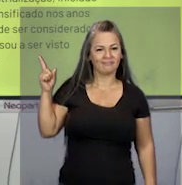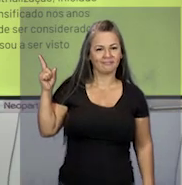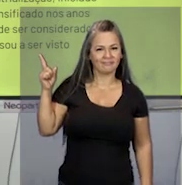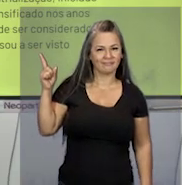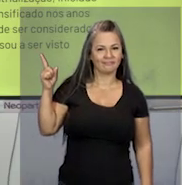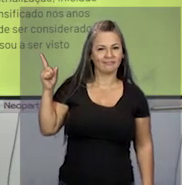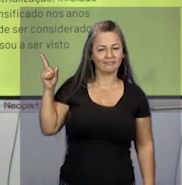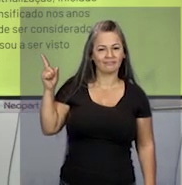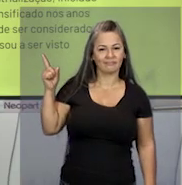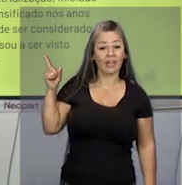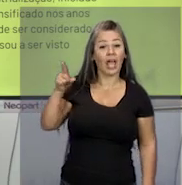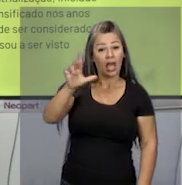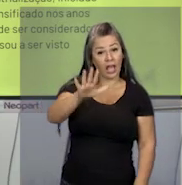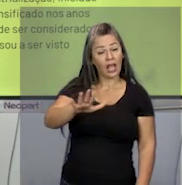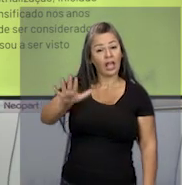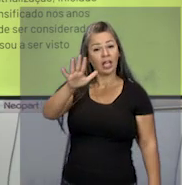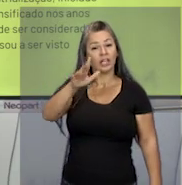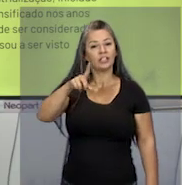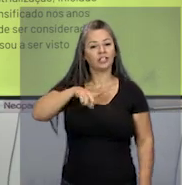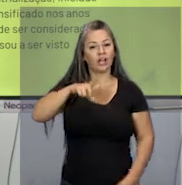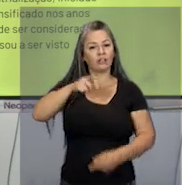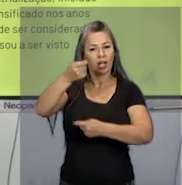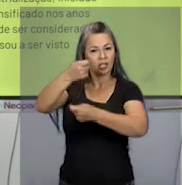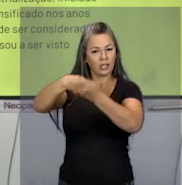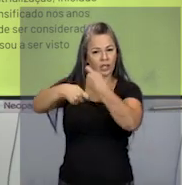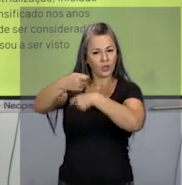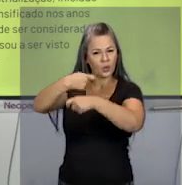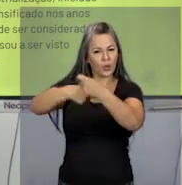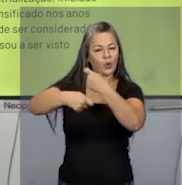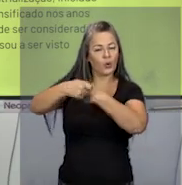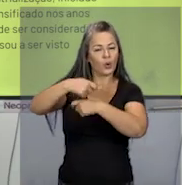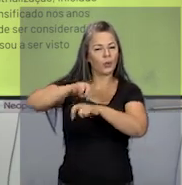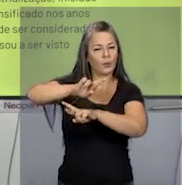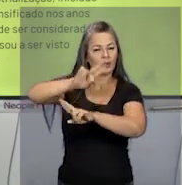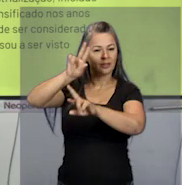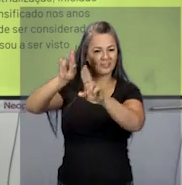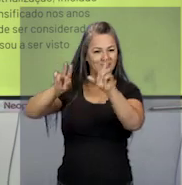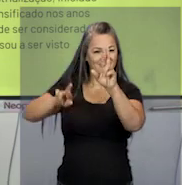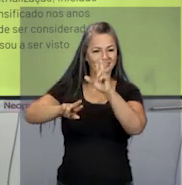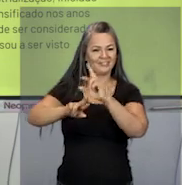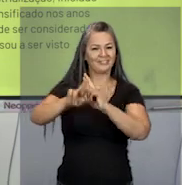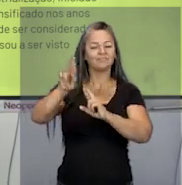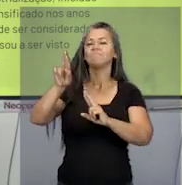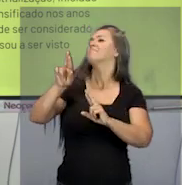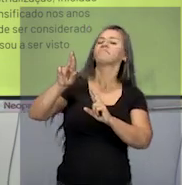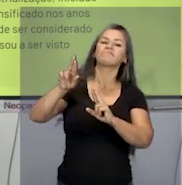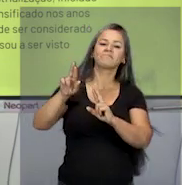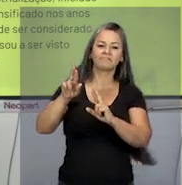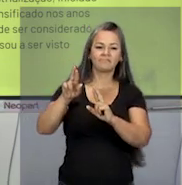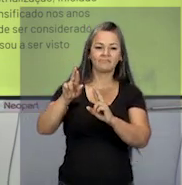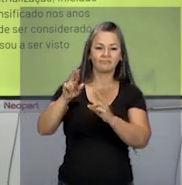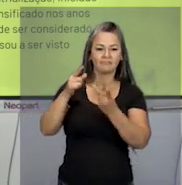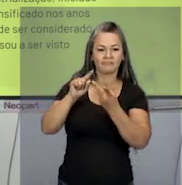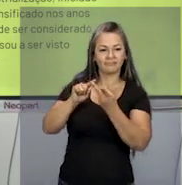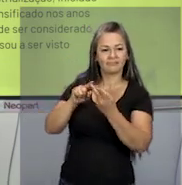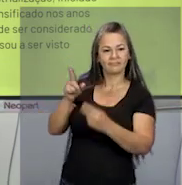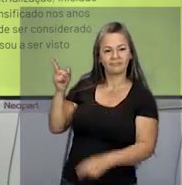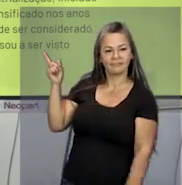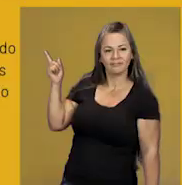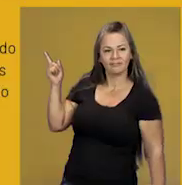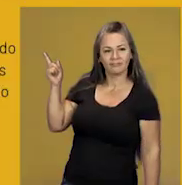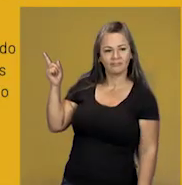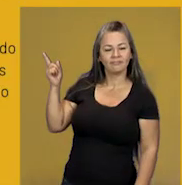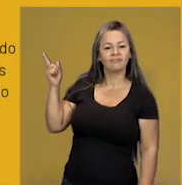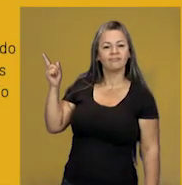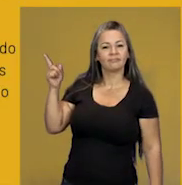questão, até para a questão econômica ali, social, para o Nordeste, né? Aqui nós temos a questão do